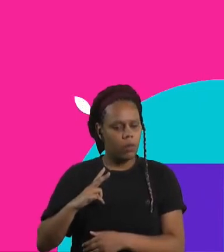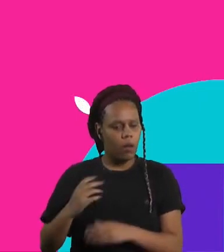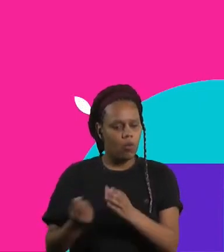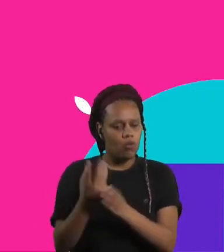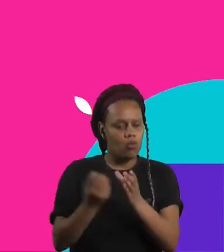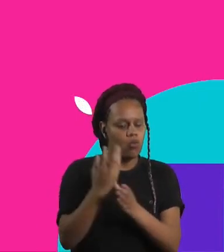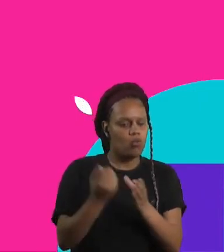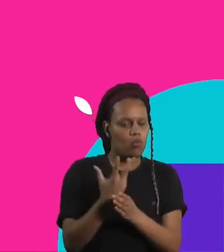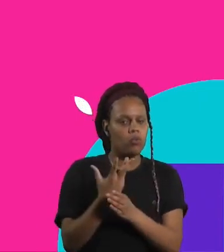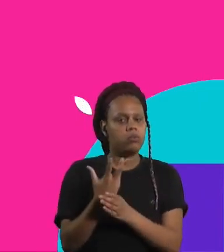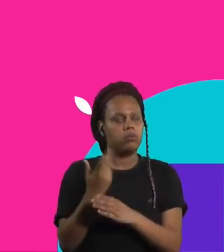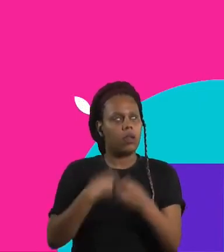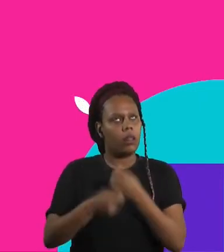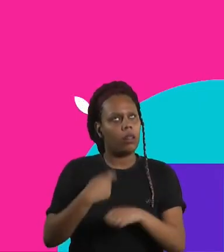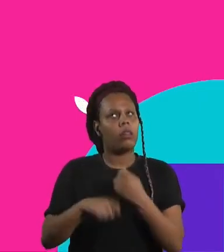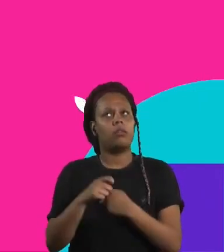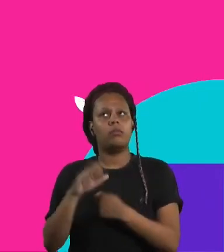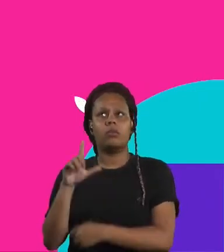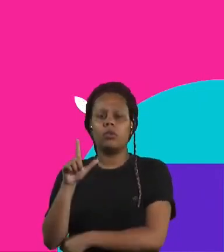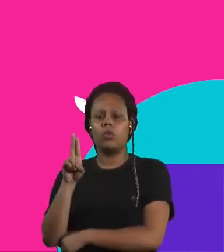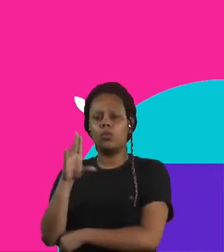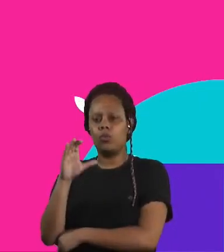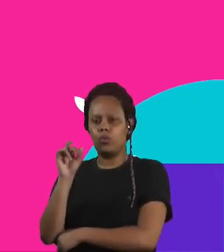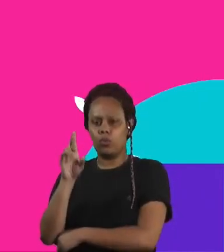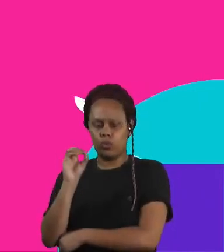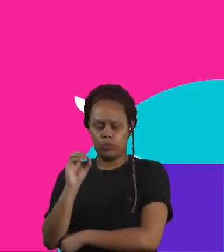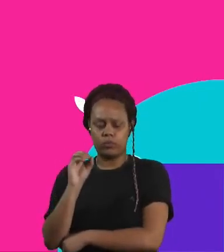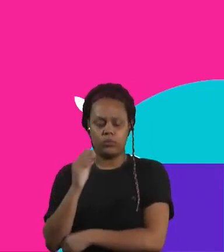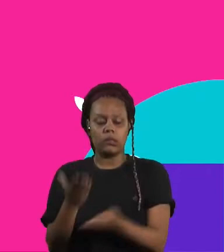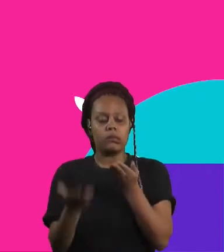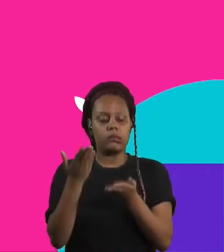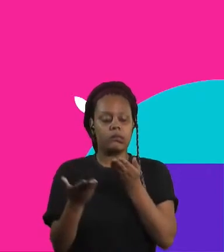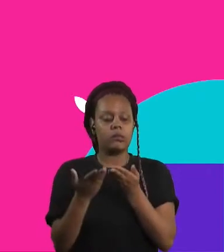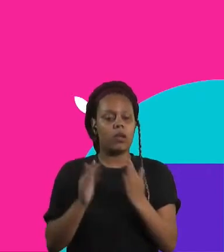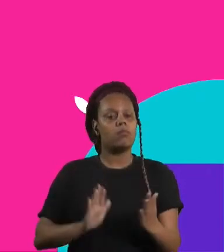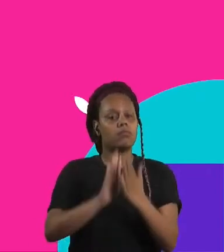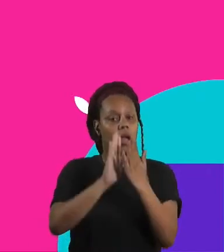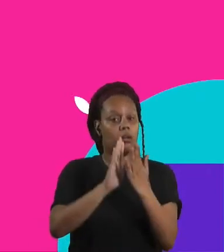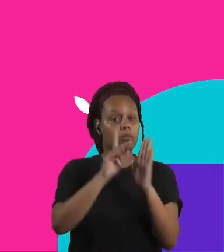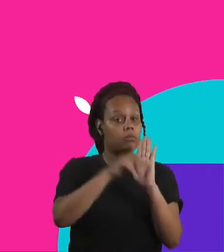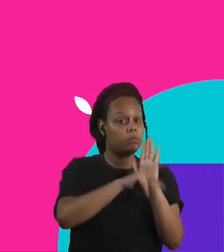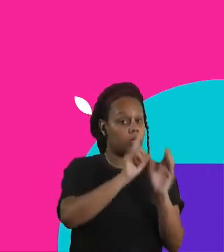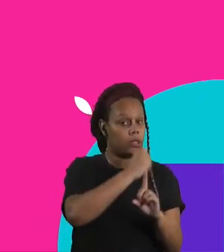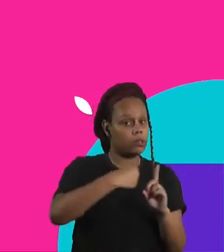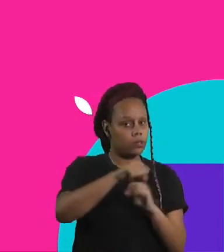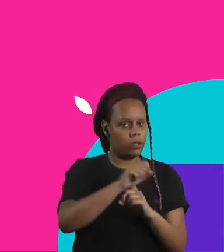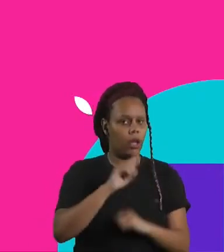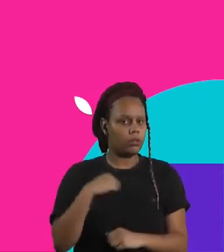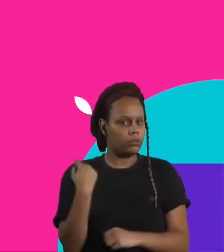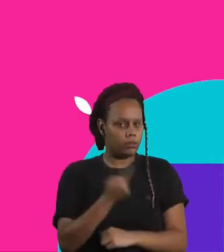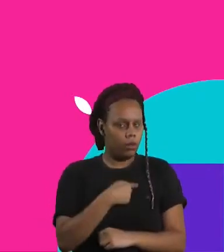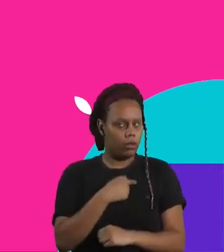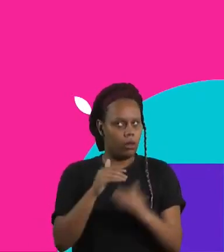gerar lucro, medir o impacto dos nossos projetos sociais, a gente já está, assim, no estado da arte da coisa. Não